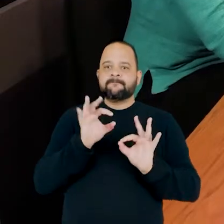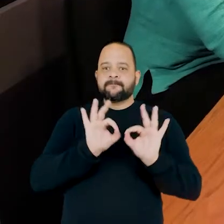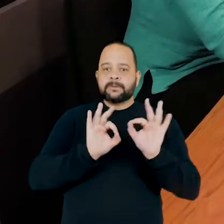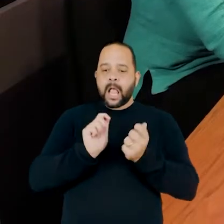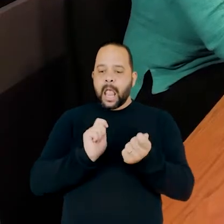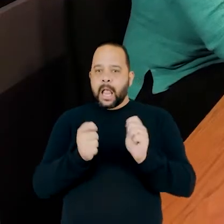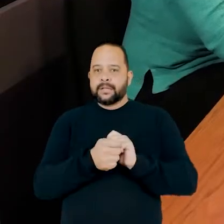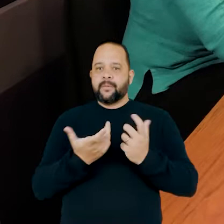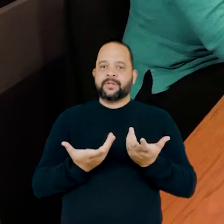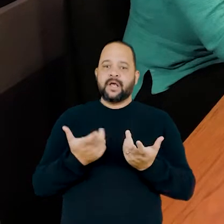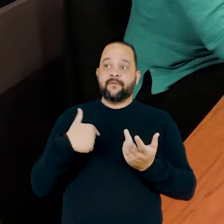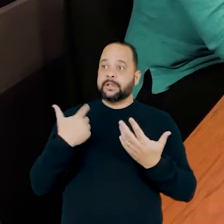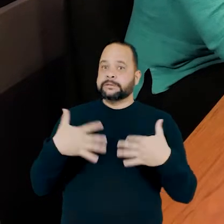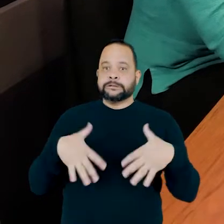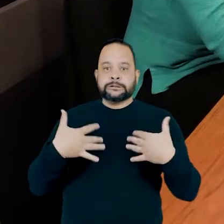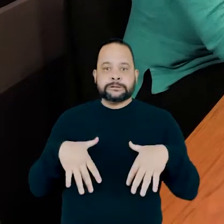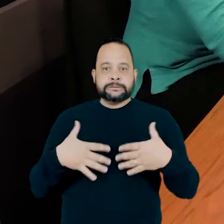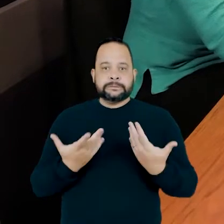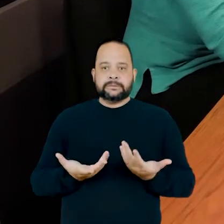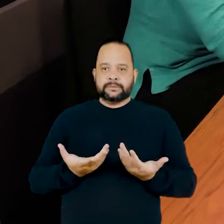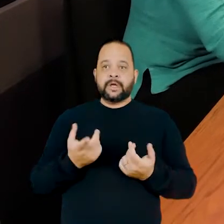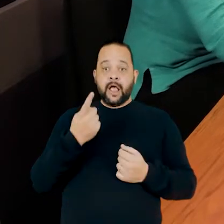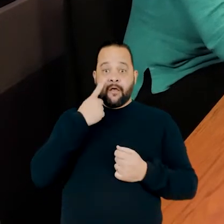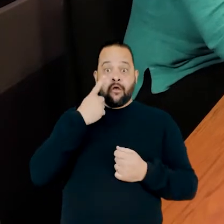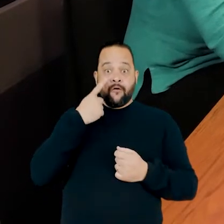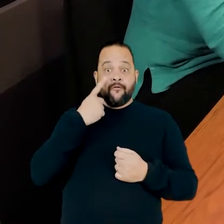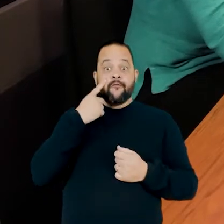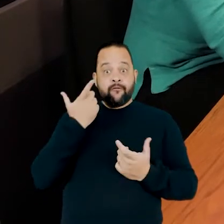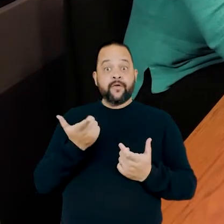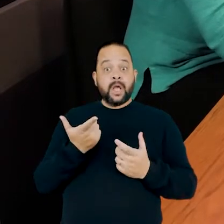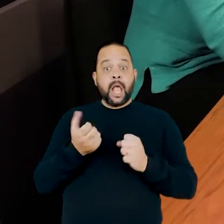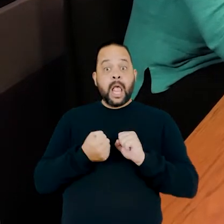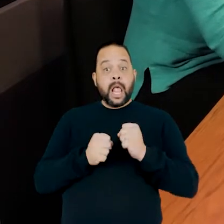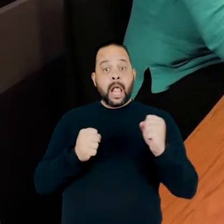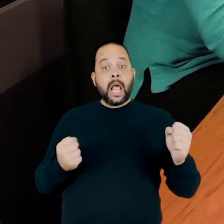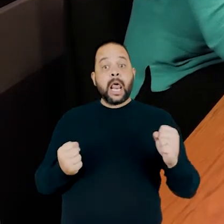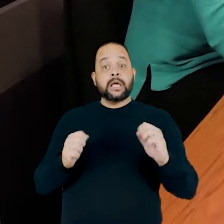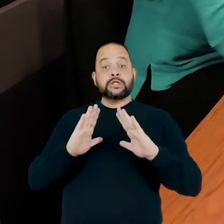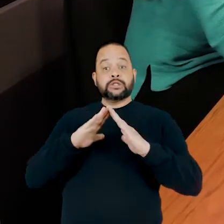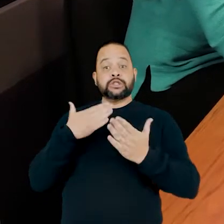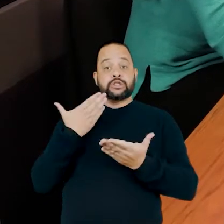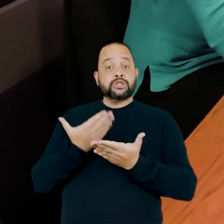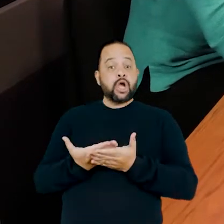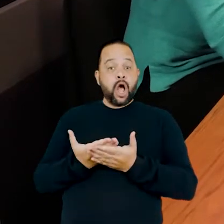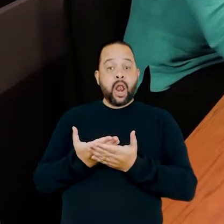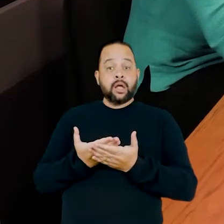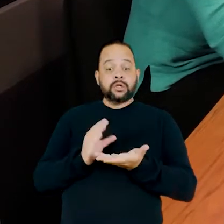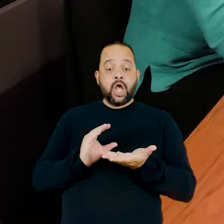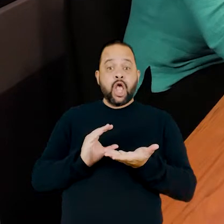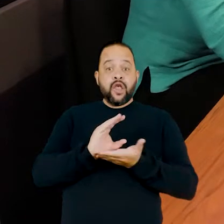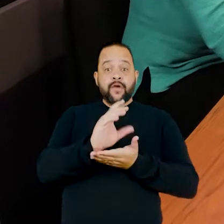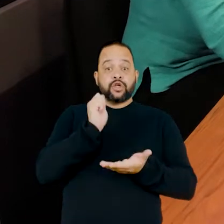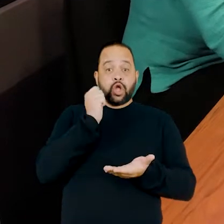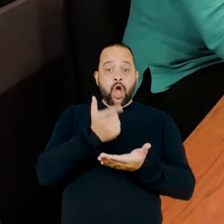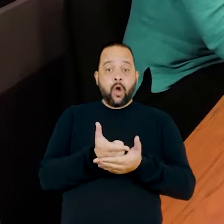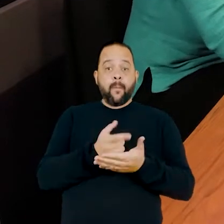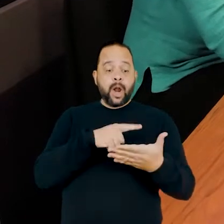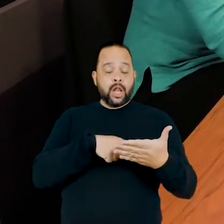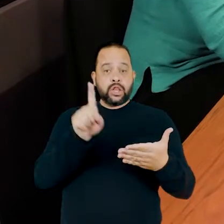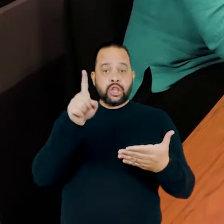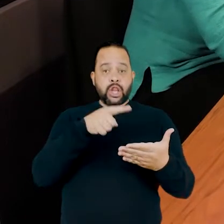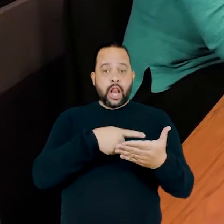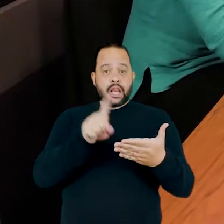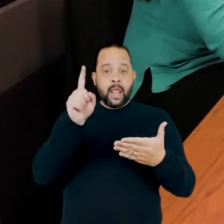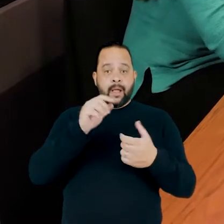né? Então, eu vi, inclusive, grandes instituições de ensino investindo em tablet. É. Por quê? Porque eu já